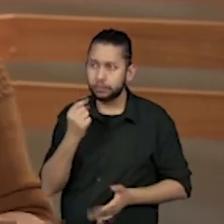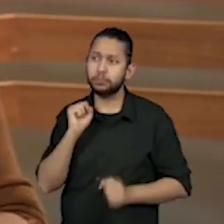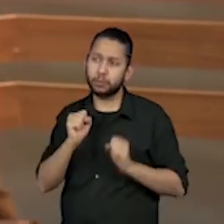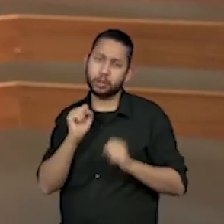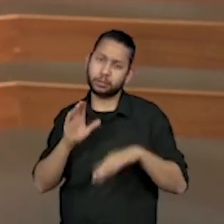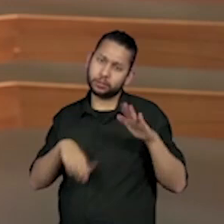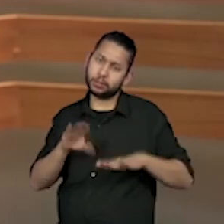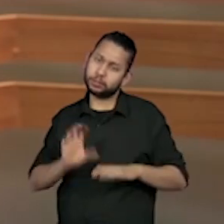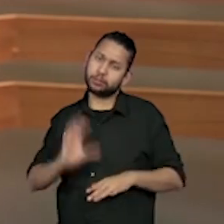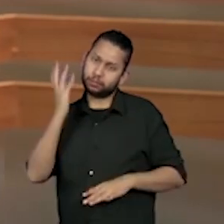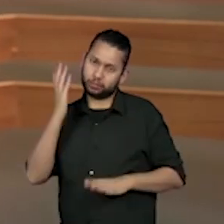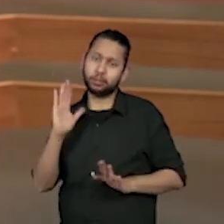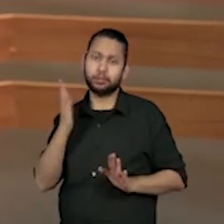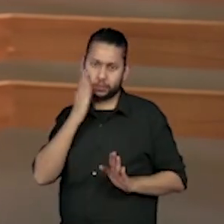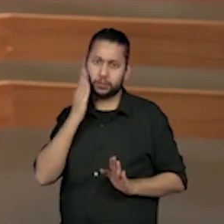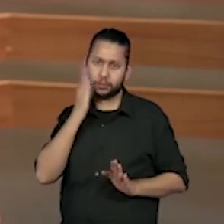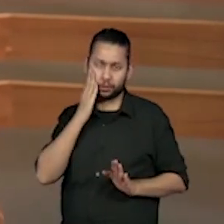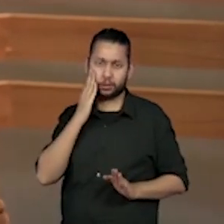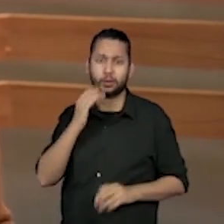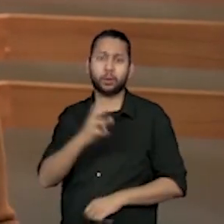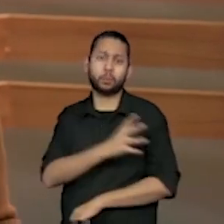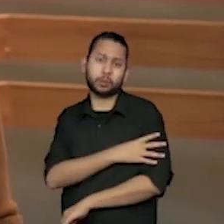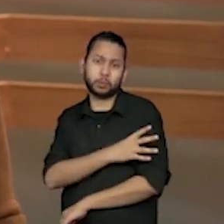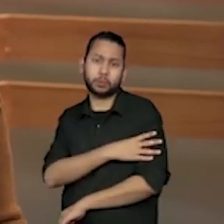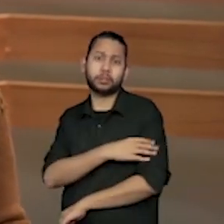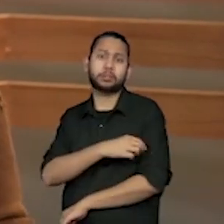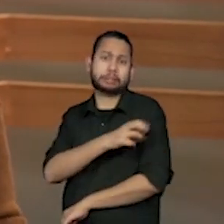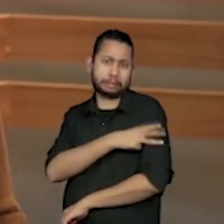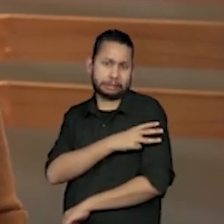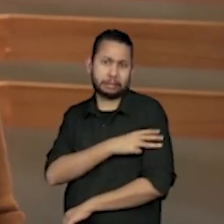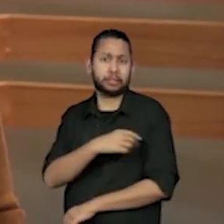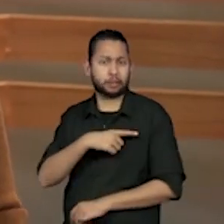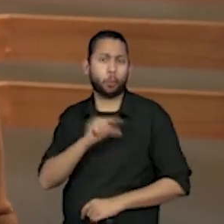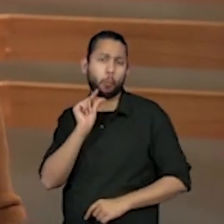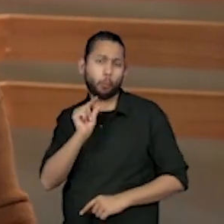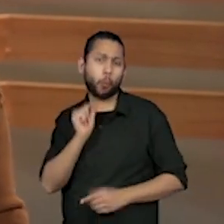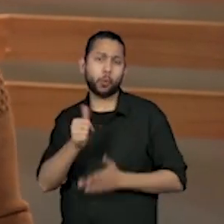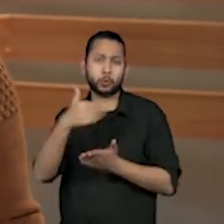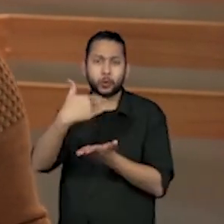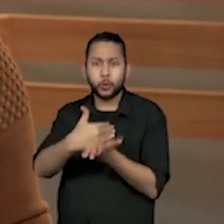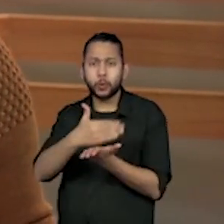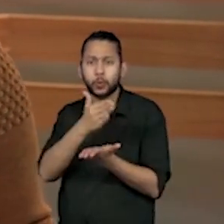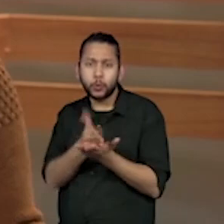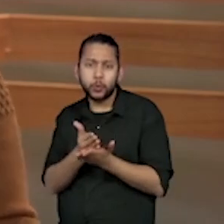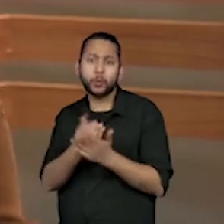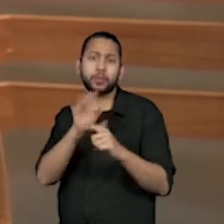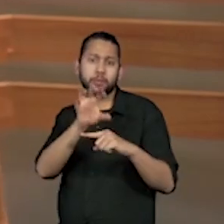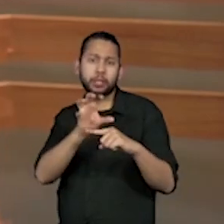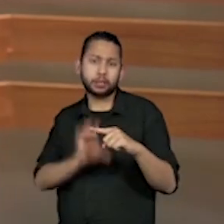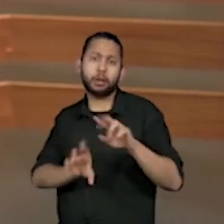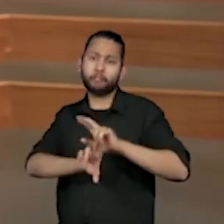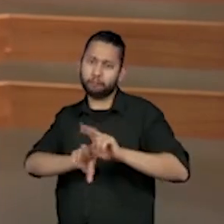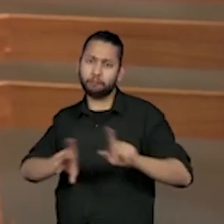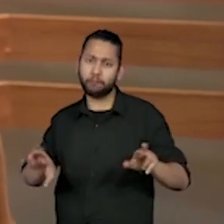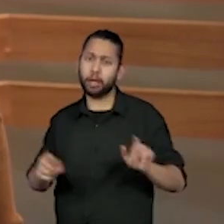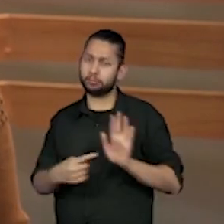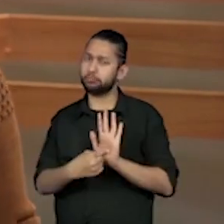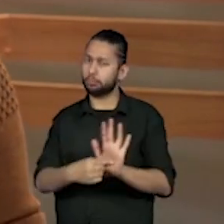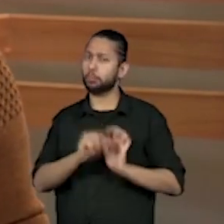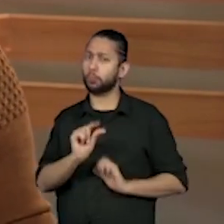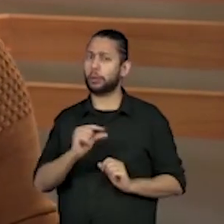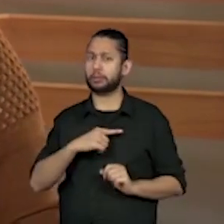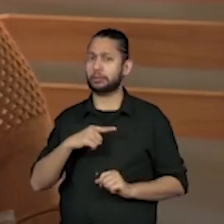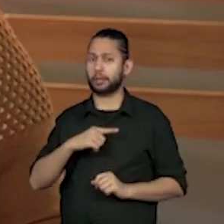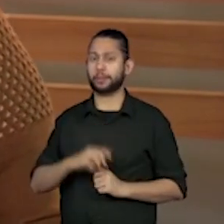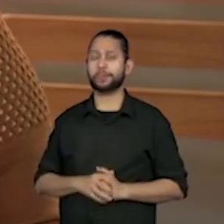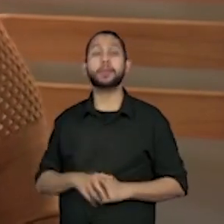sei que lá no quarto ano e no terceiro a gente tem uma pequena introduçãozinha sobre fração. A gente não trabalha tão efetivamente, mas tem. Eu sei disso.